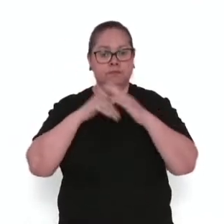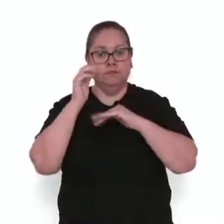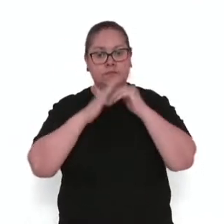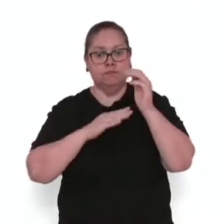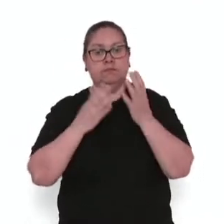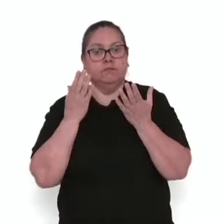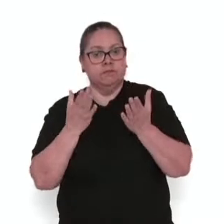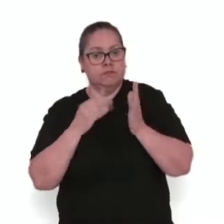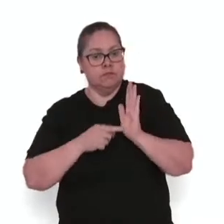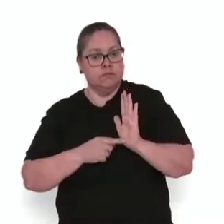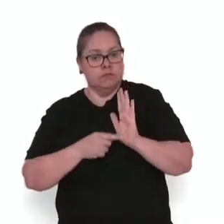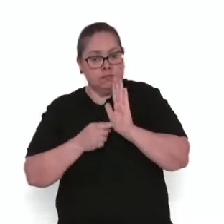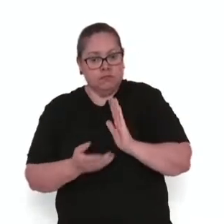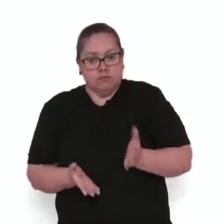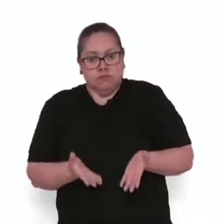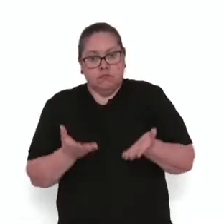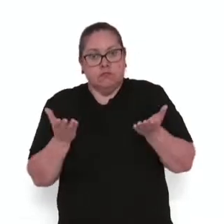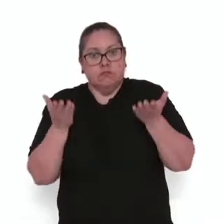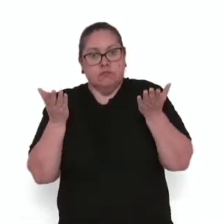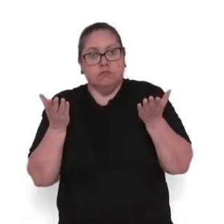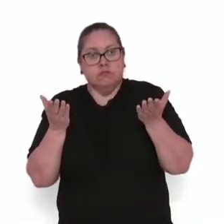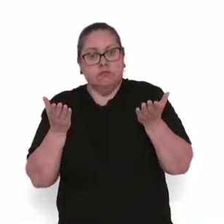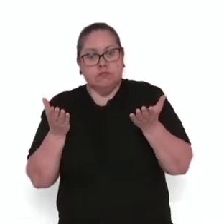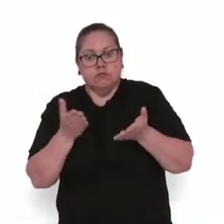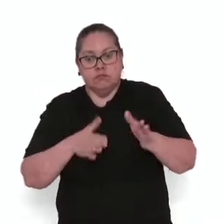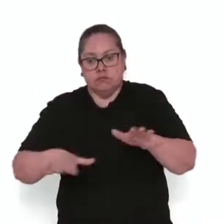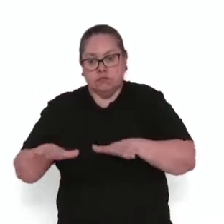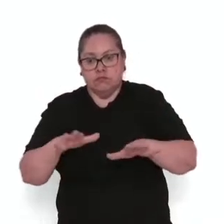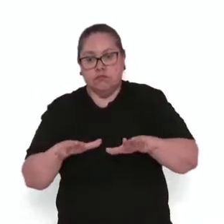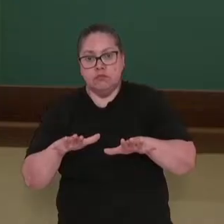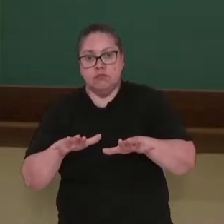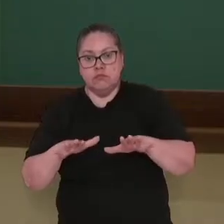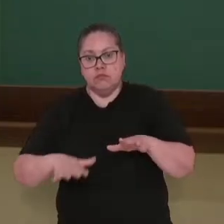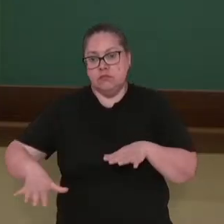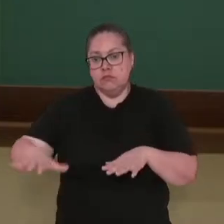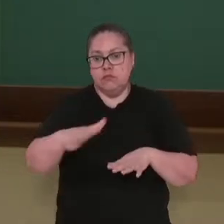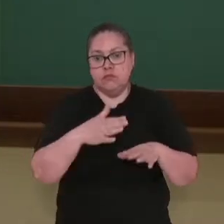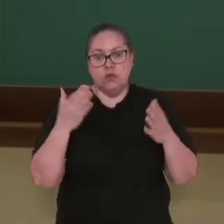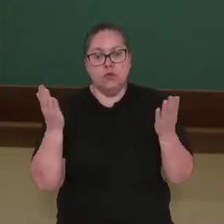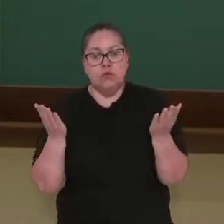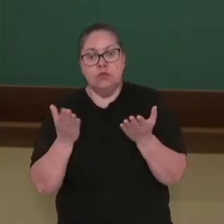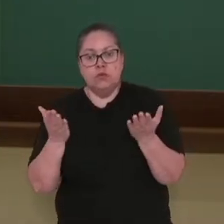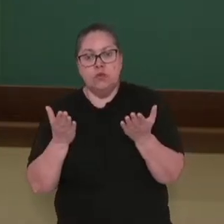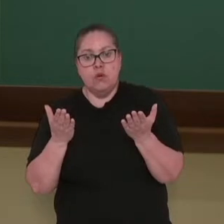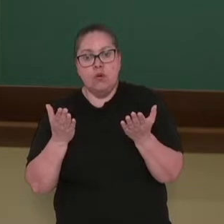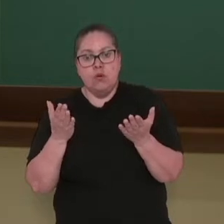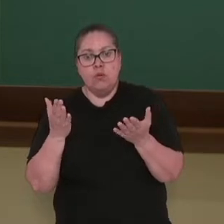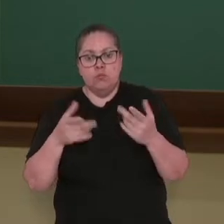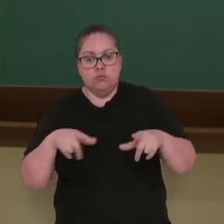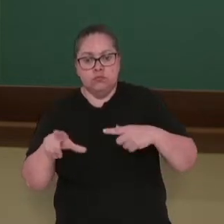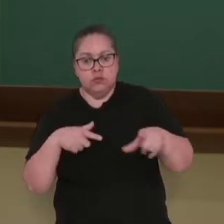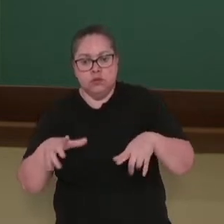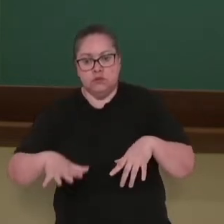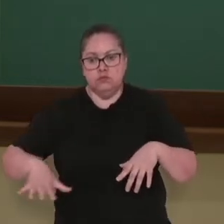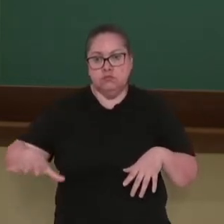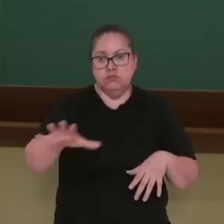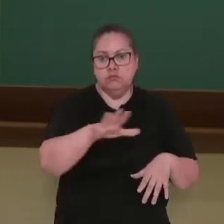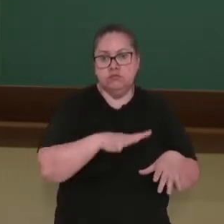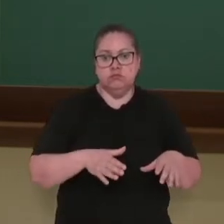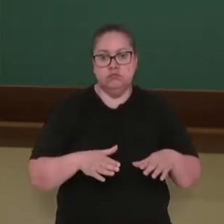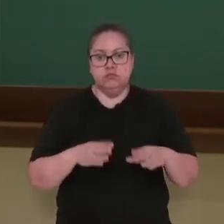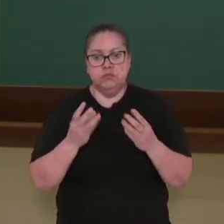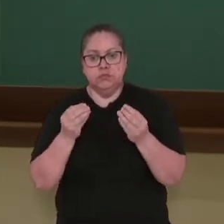se destacar em um mercado de trabalho tão competitivo como o atual. Então, a gente vive num mercado de trabalho altamente